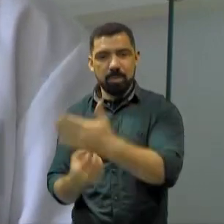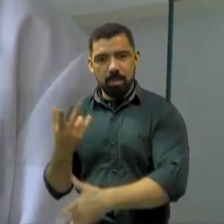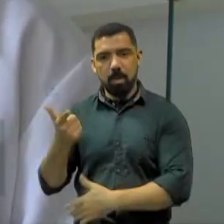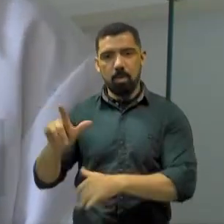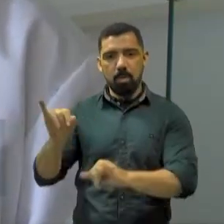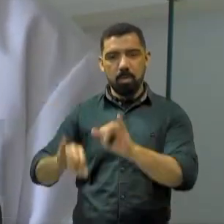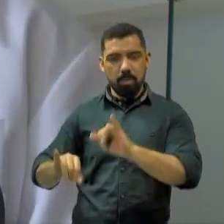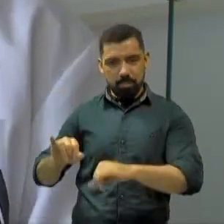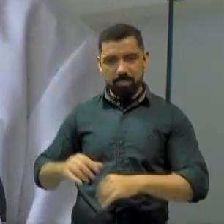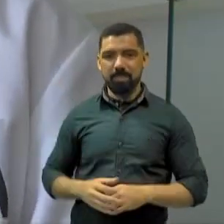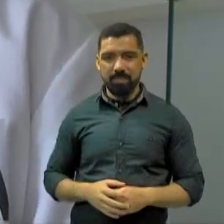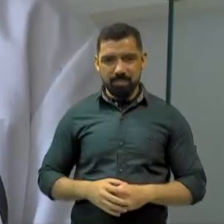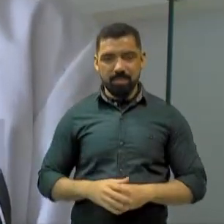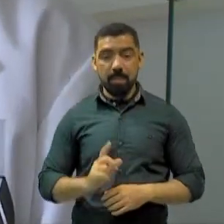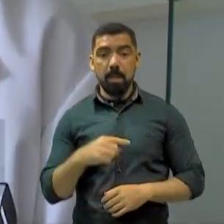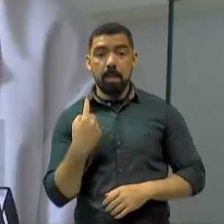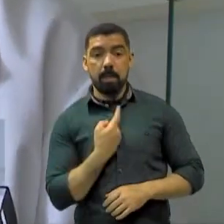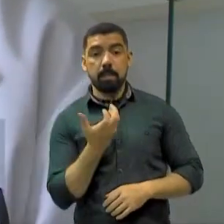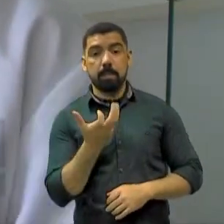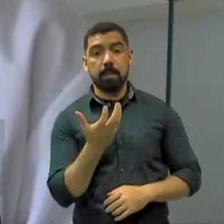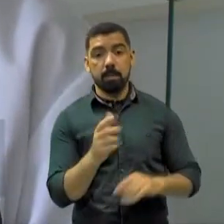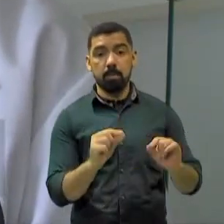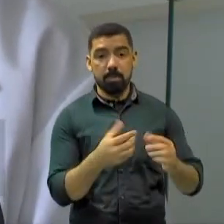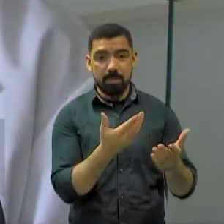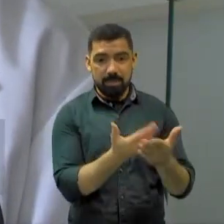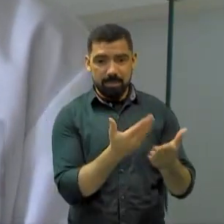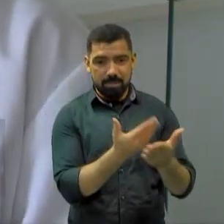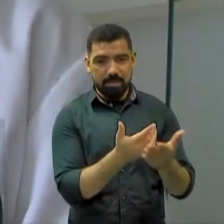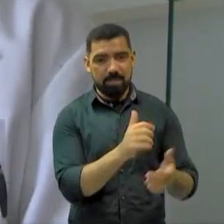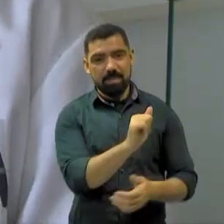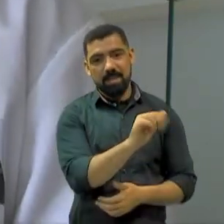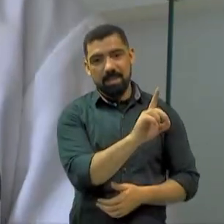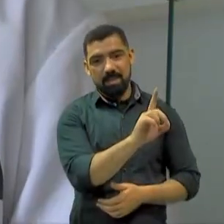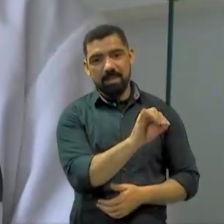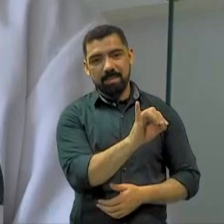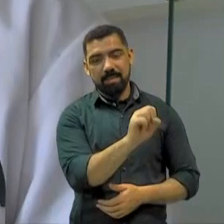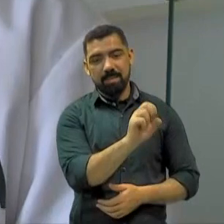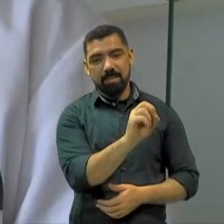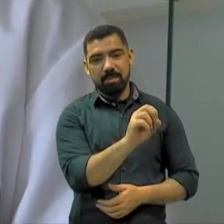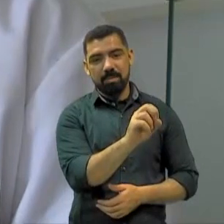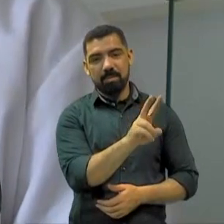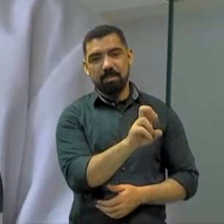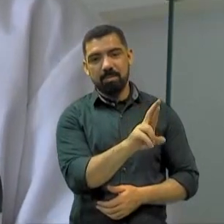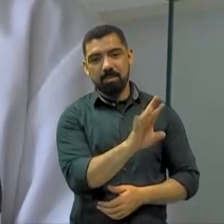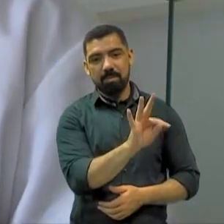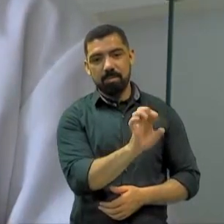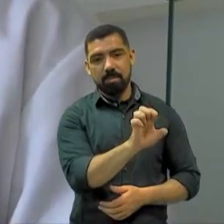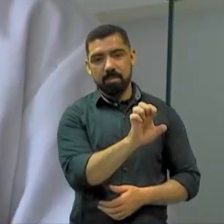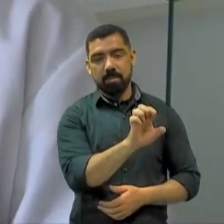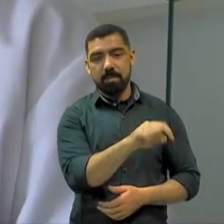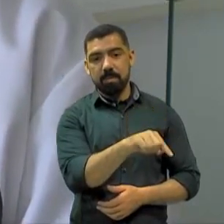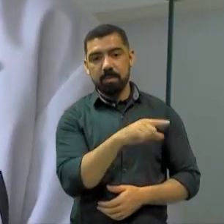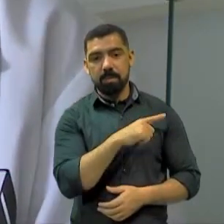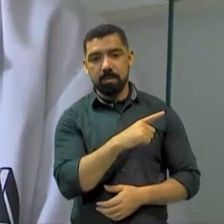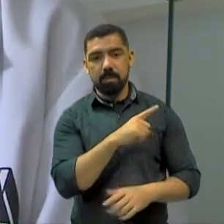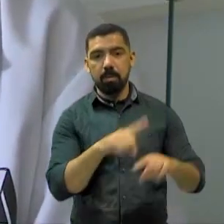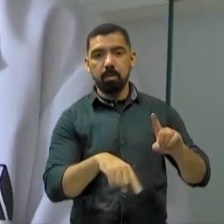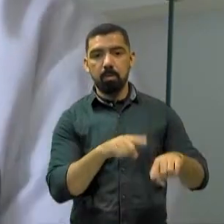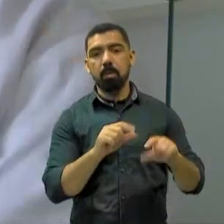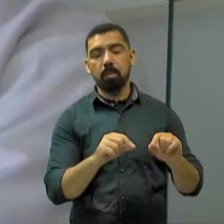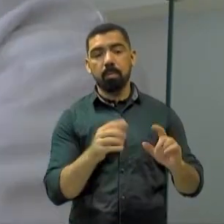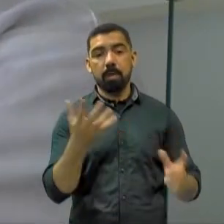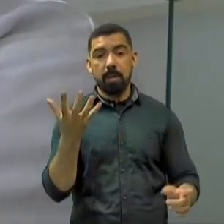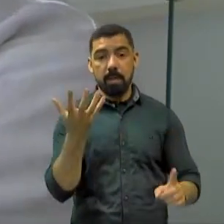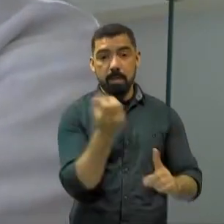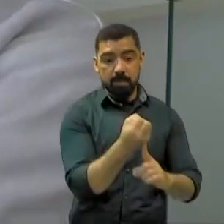materiais que são chamados adsorventes, com D, de Diana, que tem por propriedade reter seletivamente o CO2